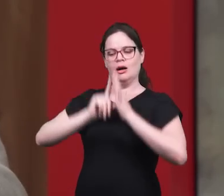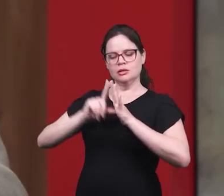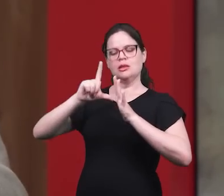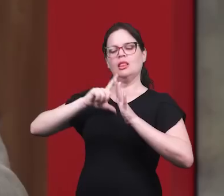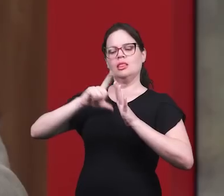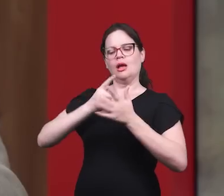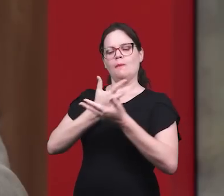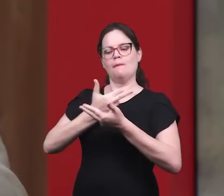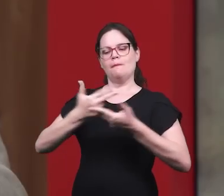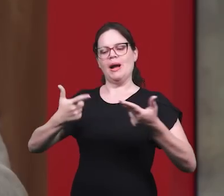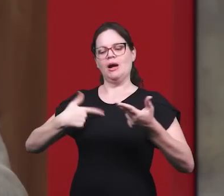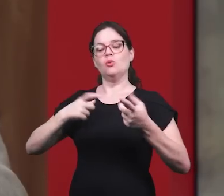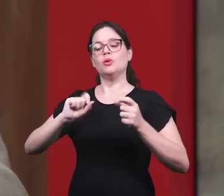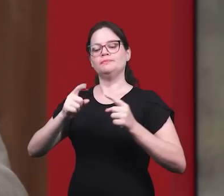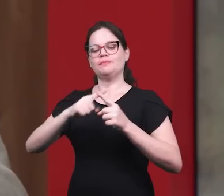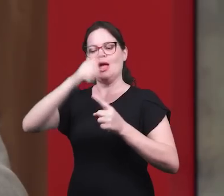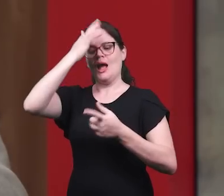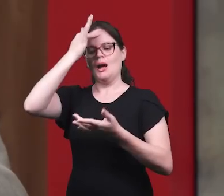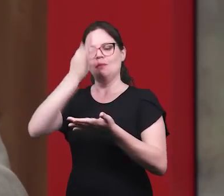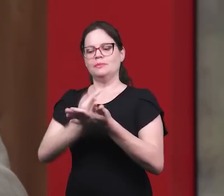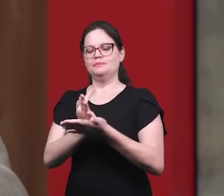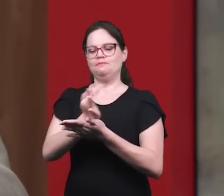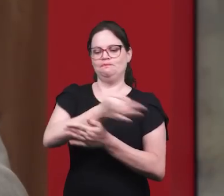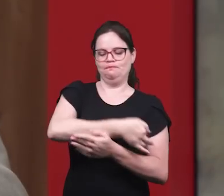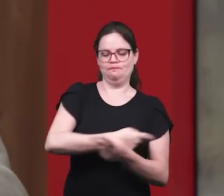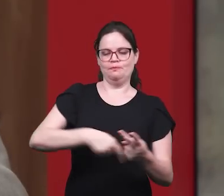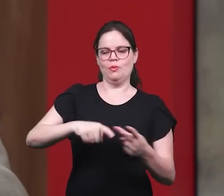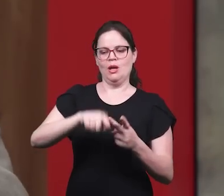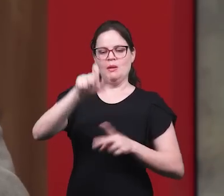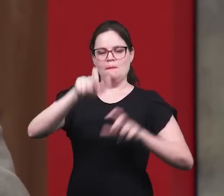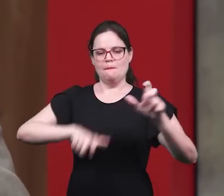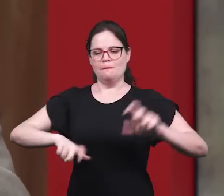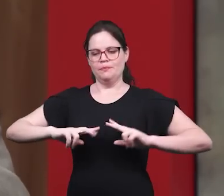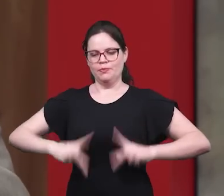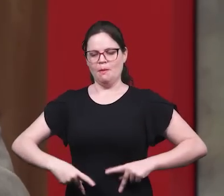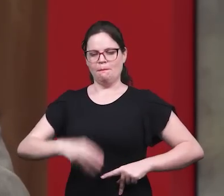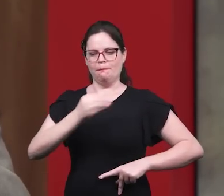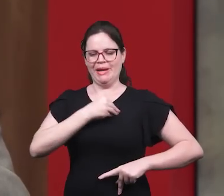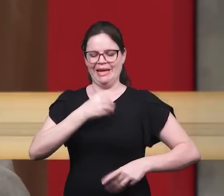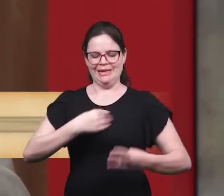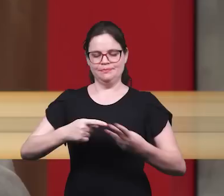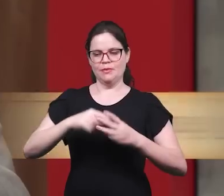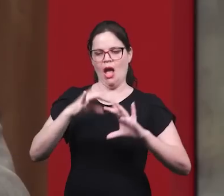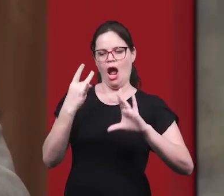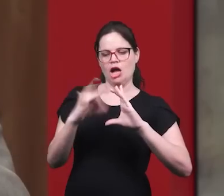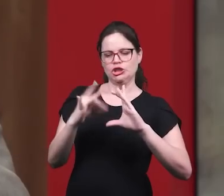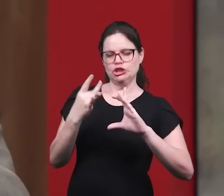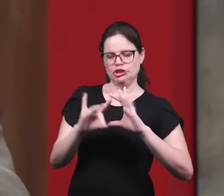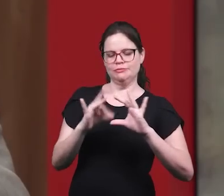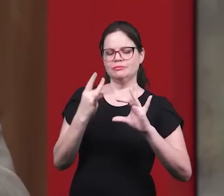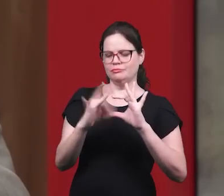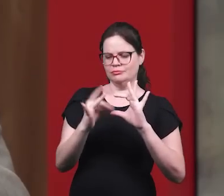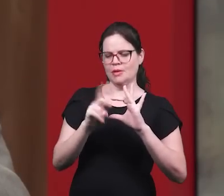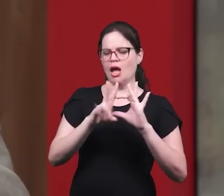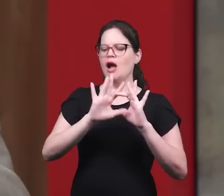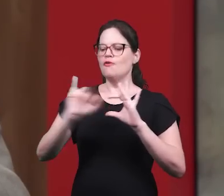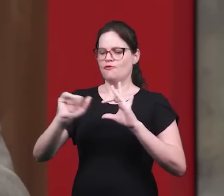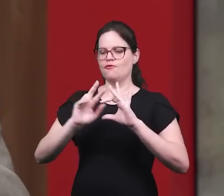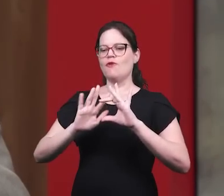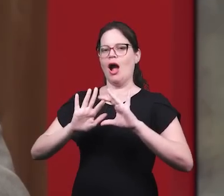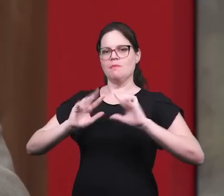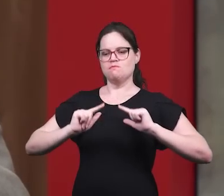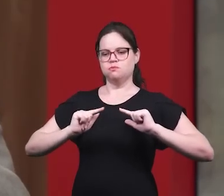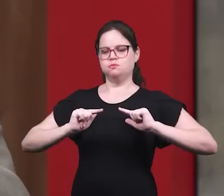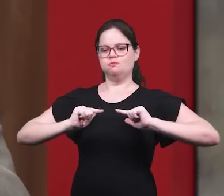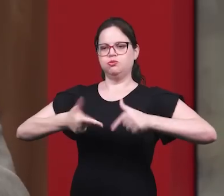venha a apostasia e se manifeste o homem do pecado, o filho da perdição, o qual se opõe e se levanta contra